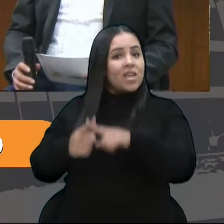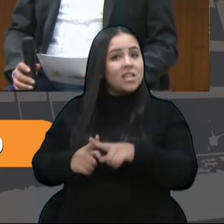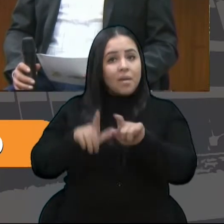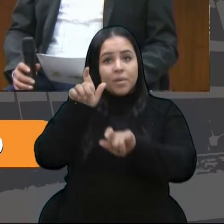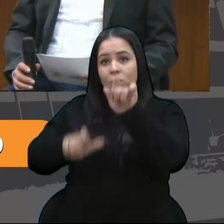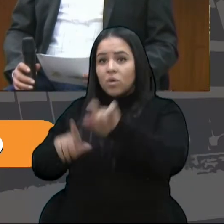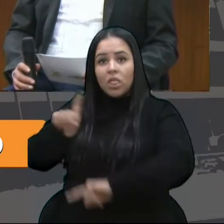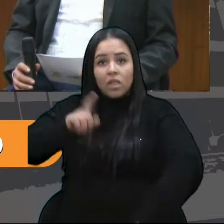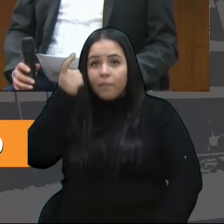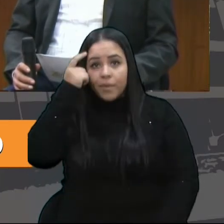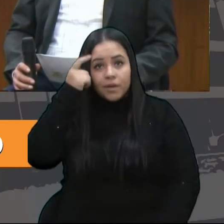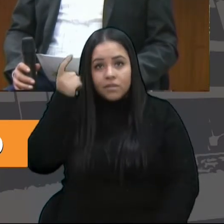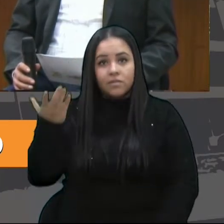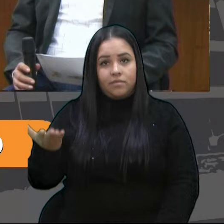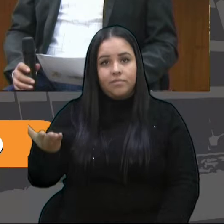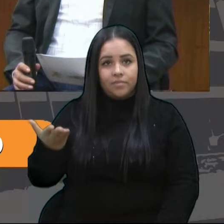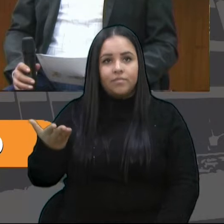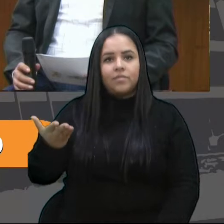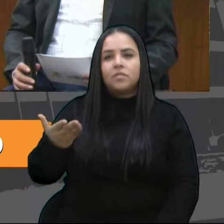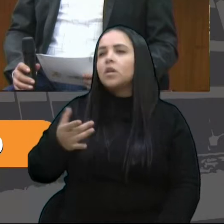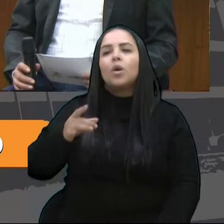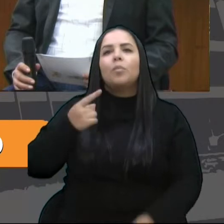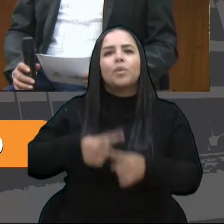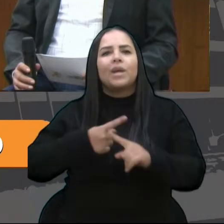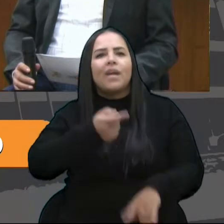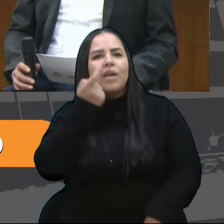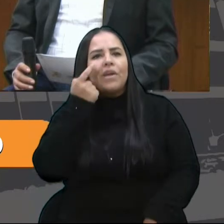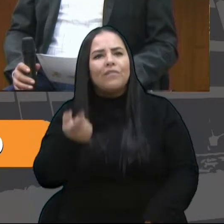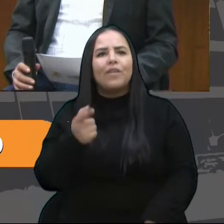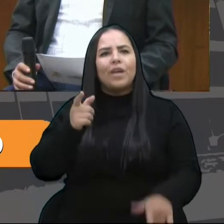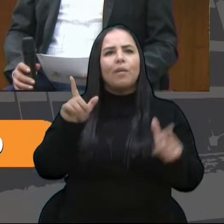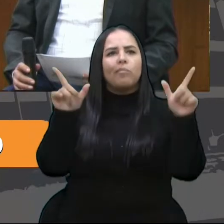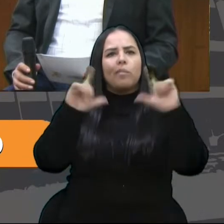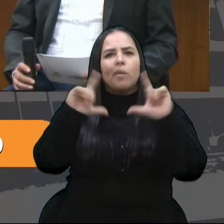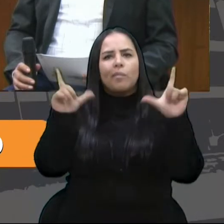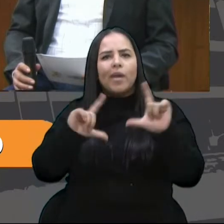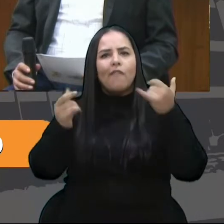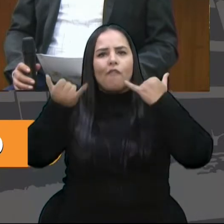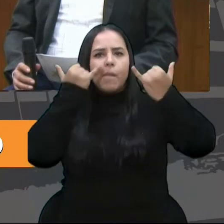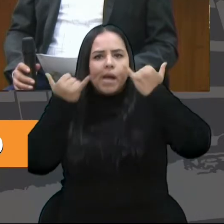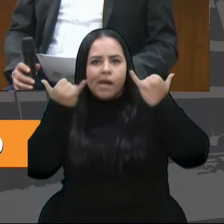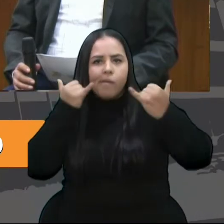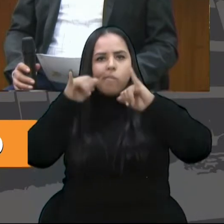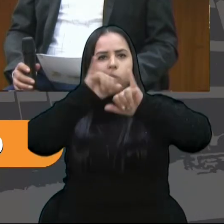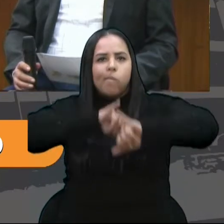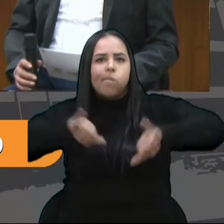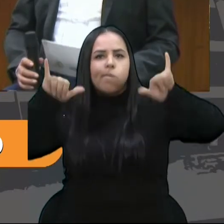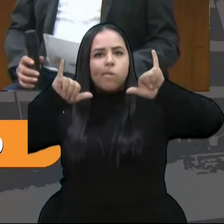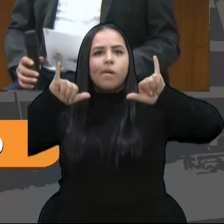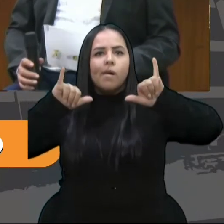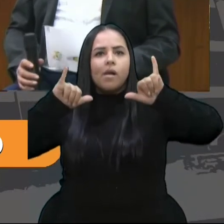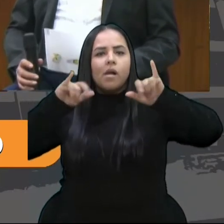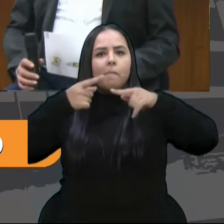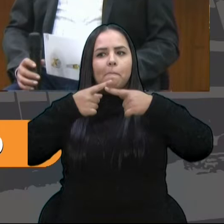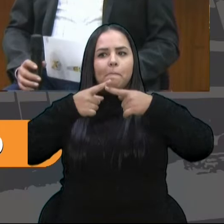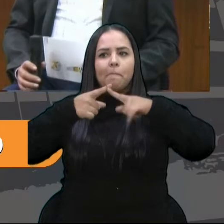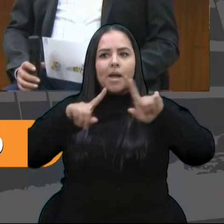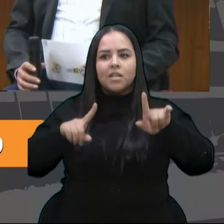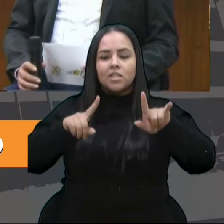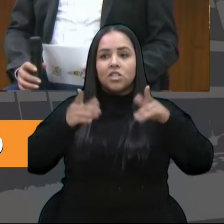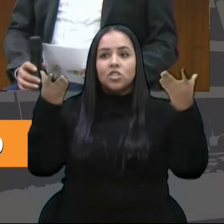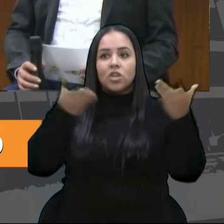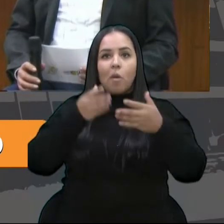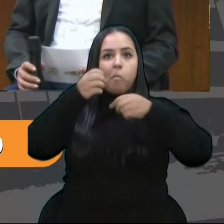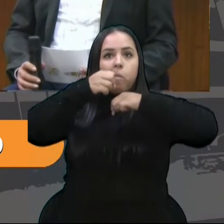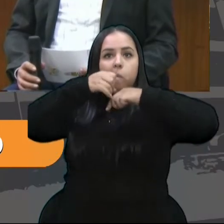refletindo, né? As pessoas acompanham o noticiário, acompanham as informações, mas rechaçam aquilo de forma imediata